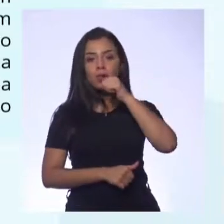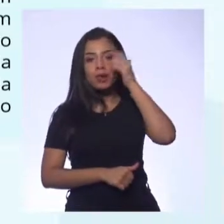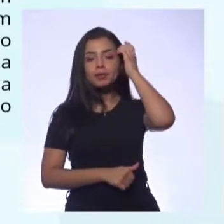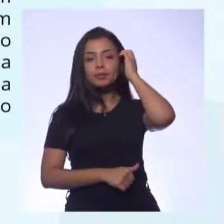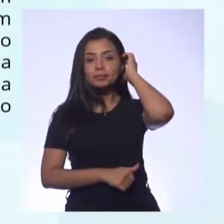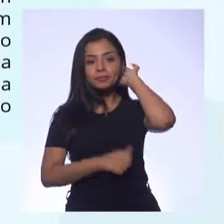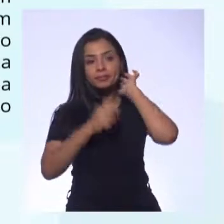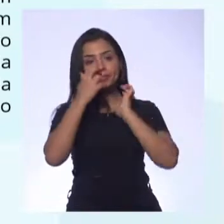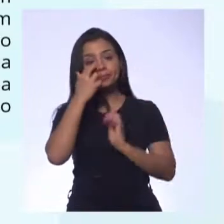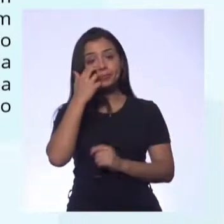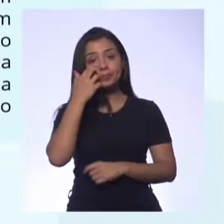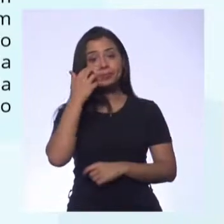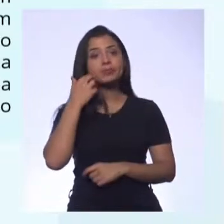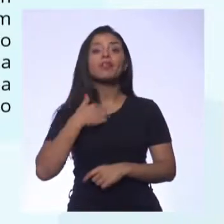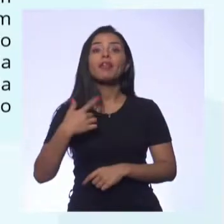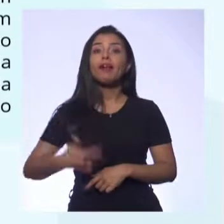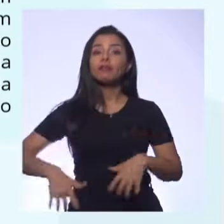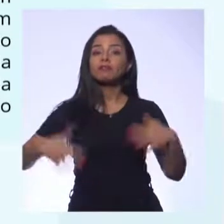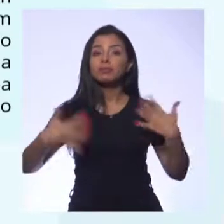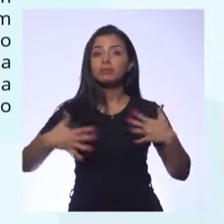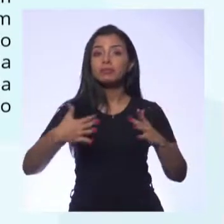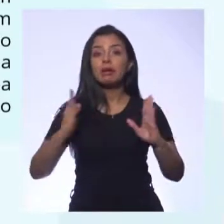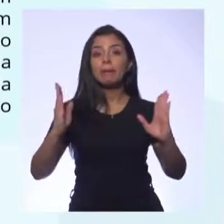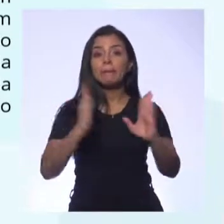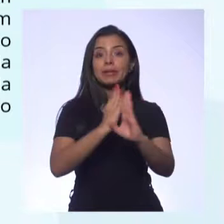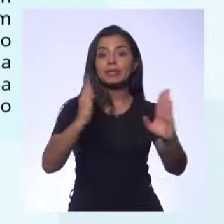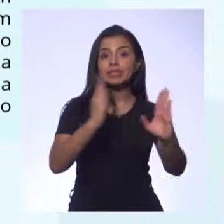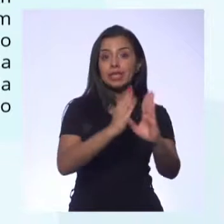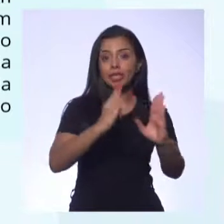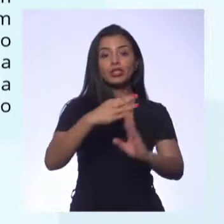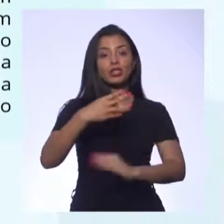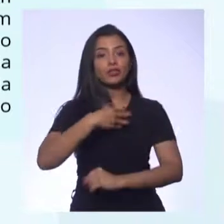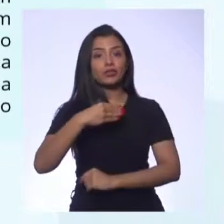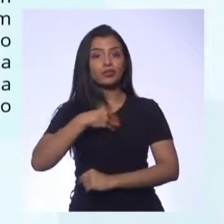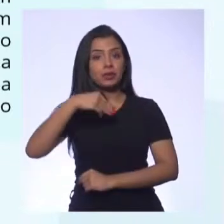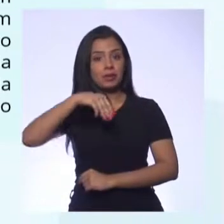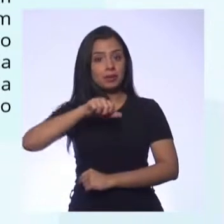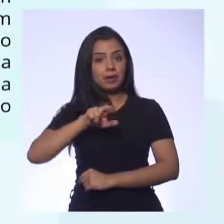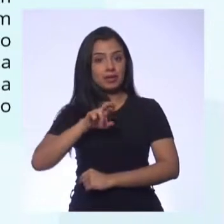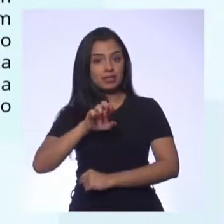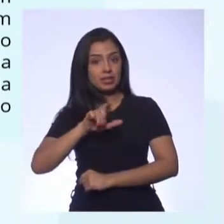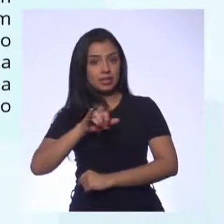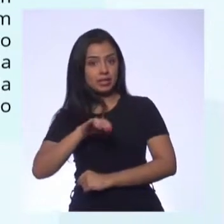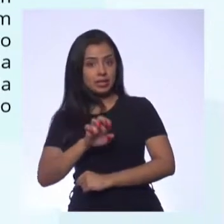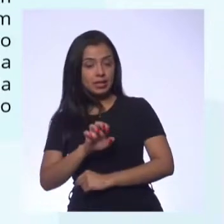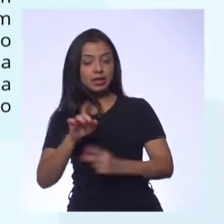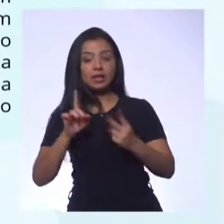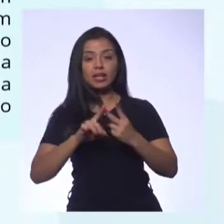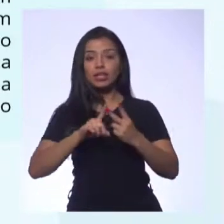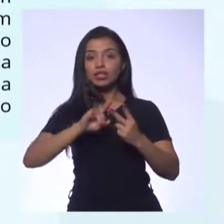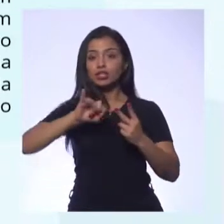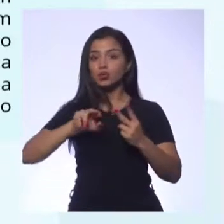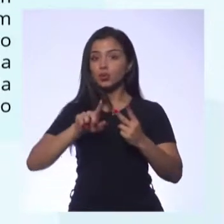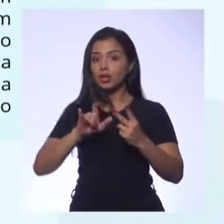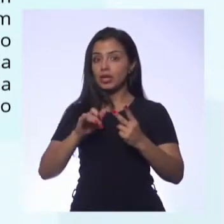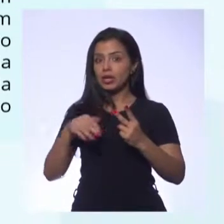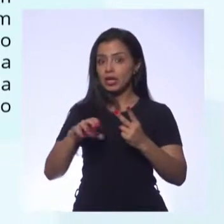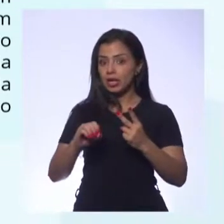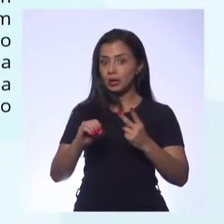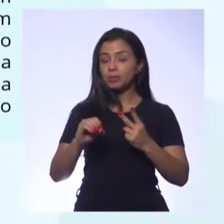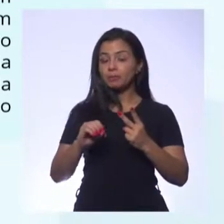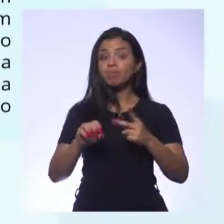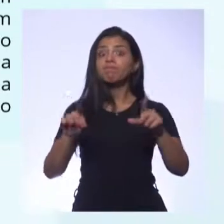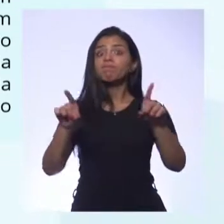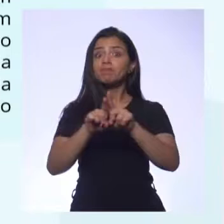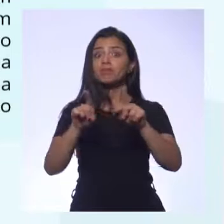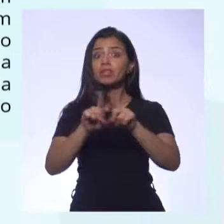ela não larga o pé dos seus filhos, a Marcelina e o Juliano, que no caso são a Mariana Xavier e o Rodrigo Pandolfo, sem se dar